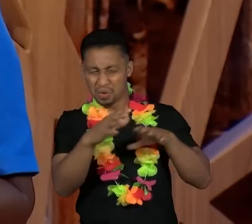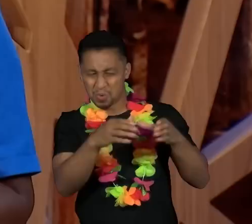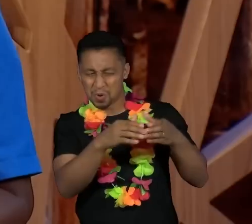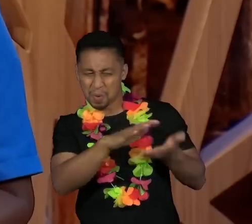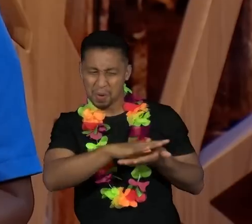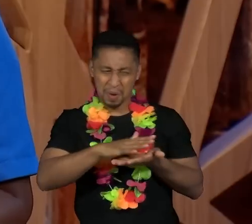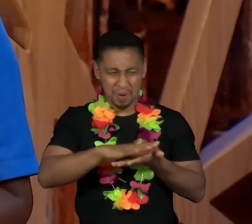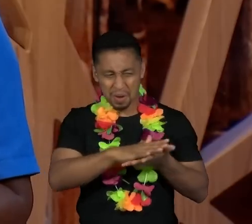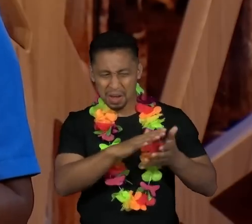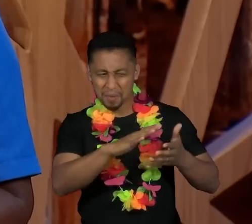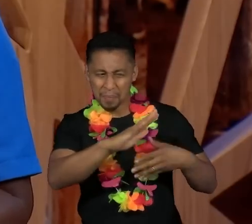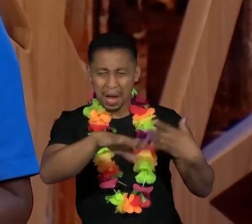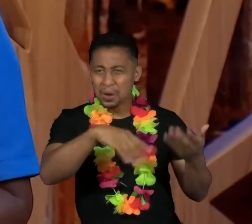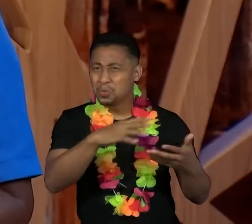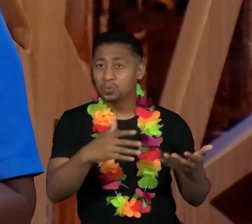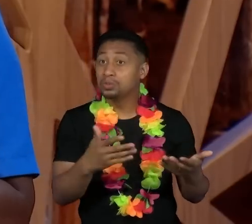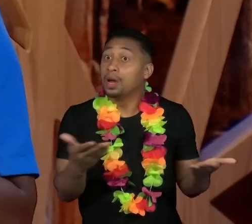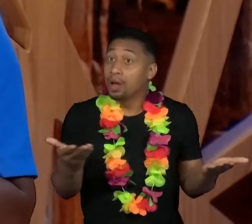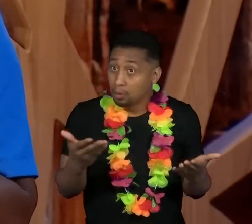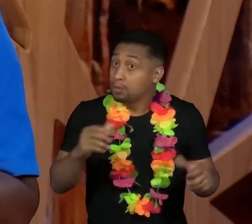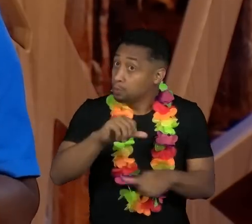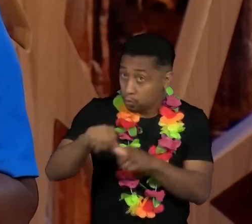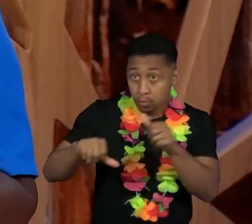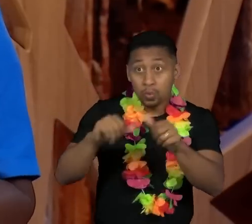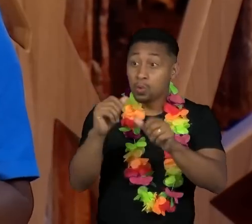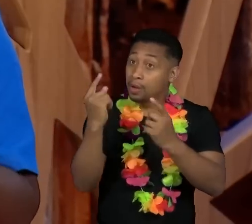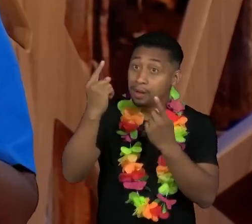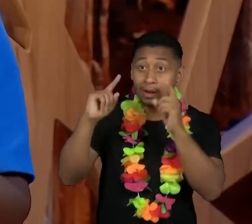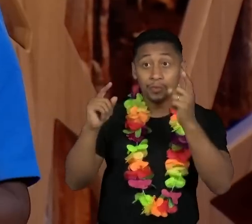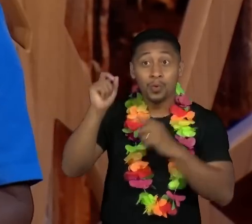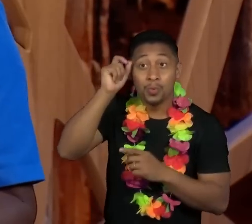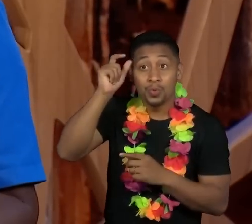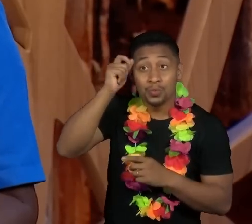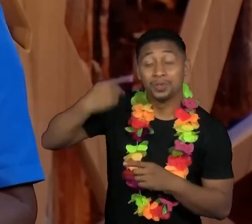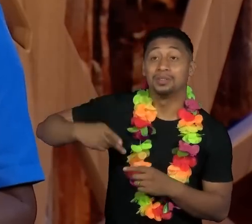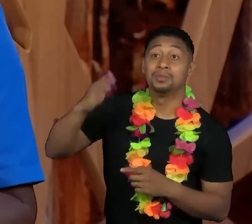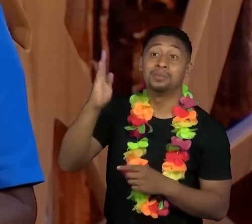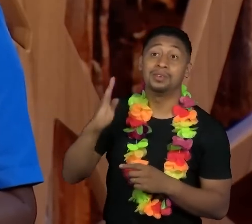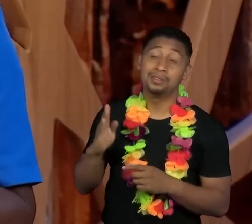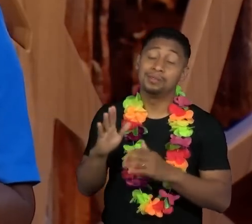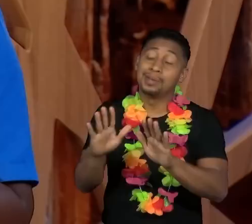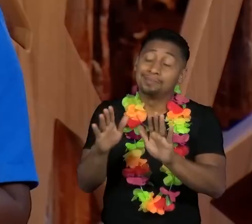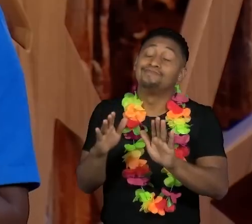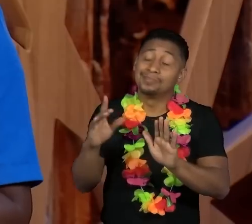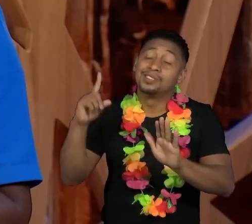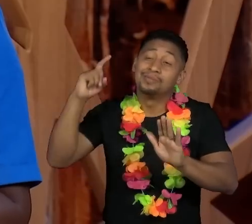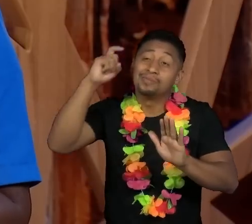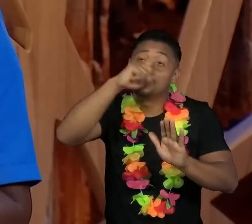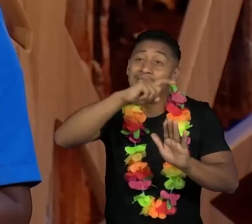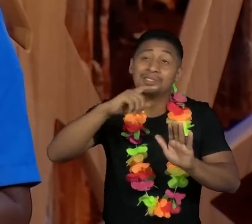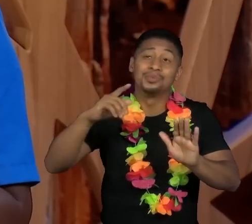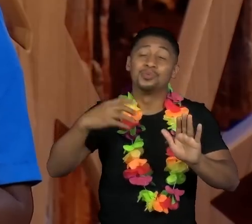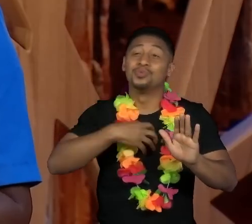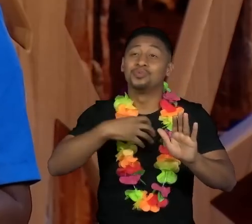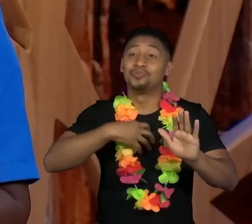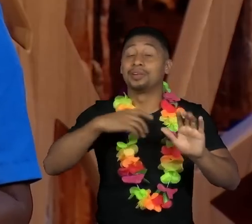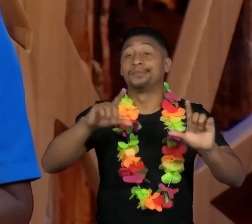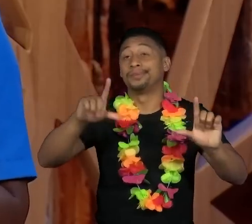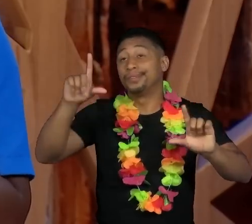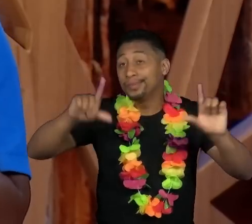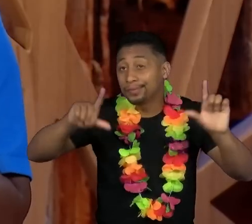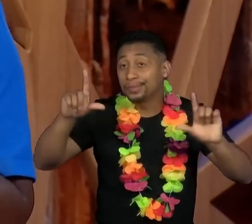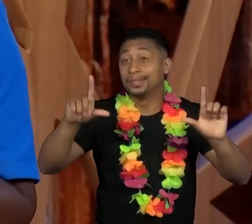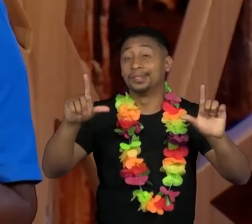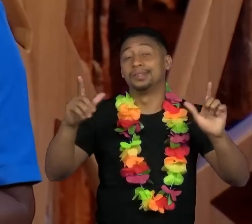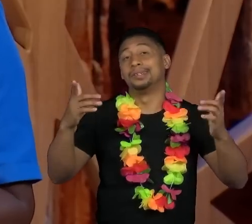como cultura do Brasil, ainda fica distante quando a gente vê a mediatização, né? O professor Bruno Baronetti escreveu